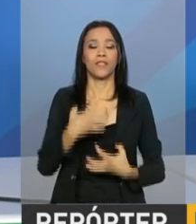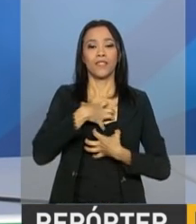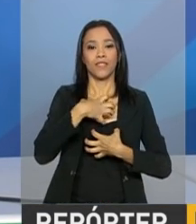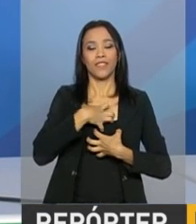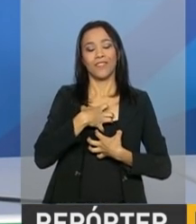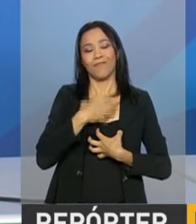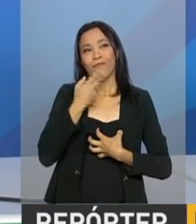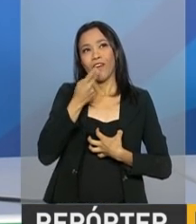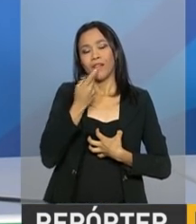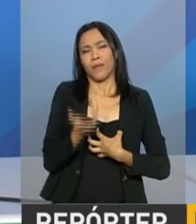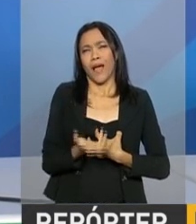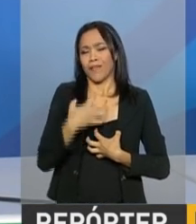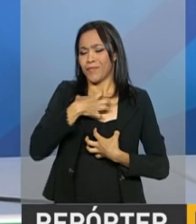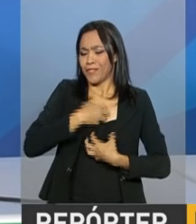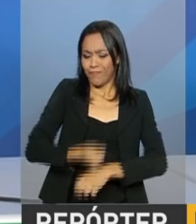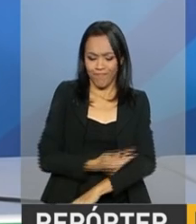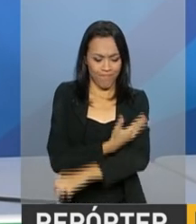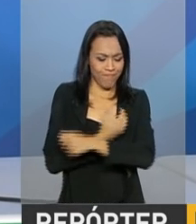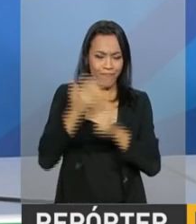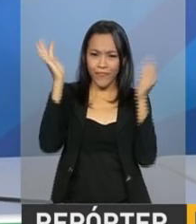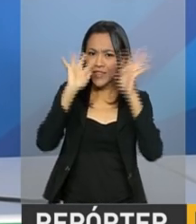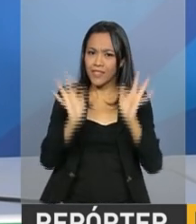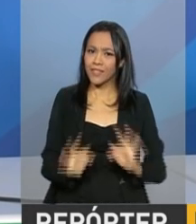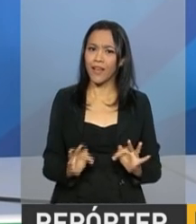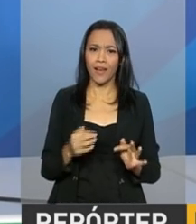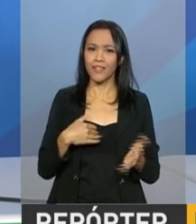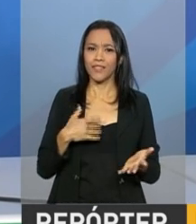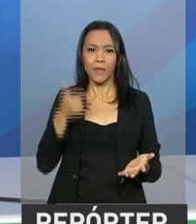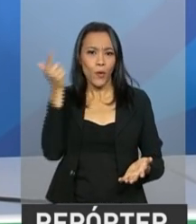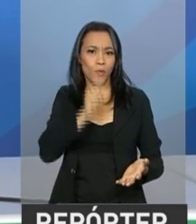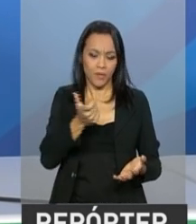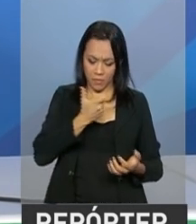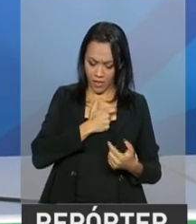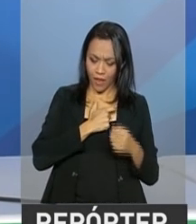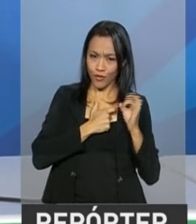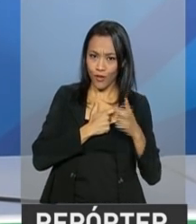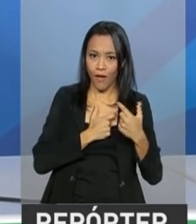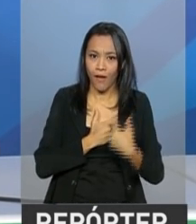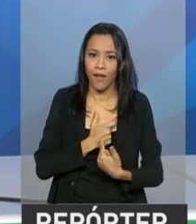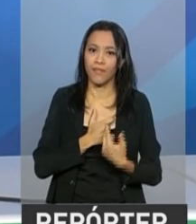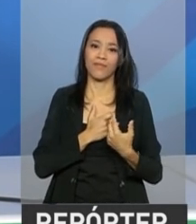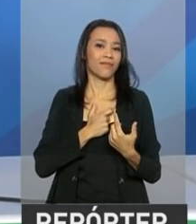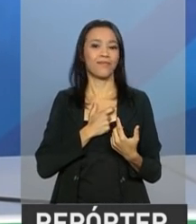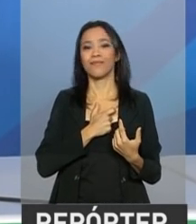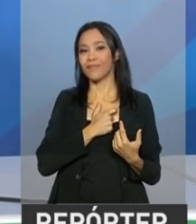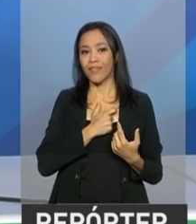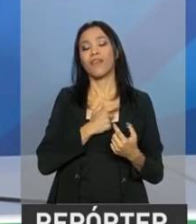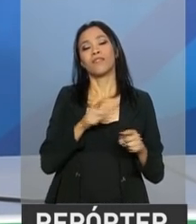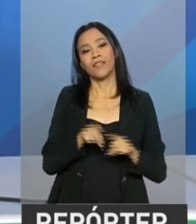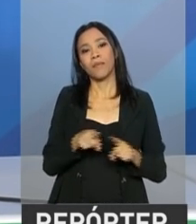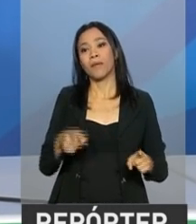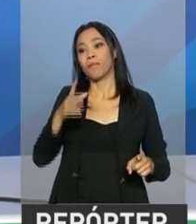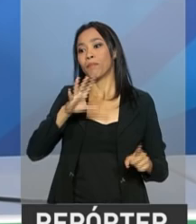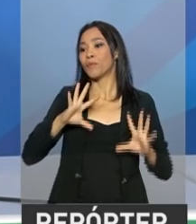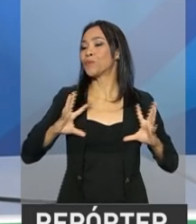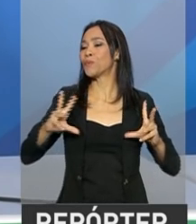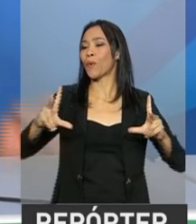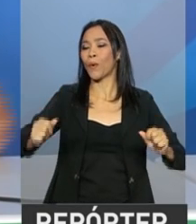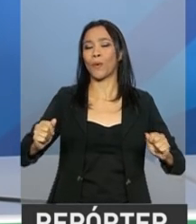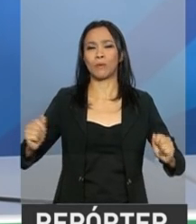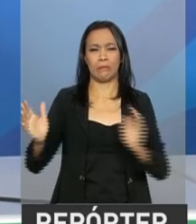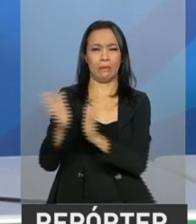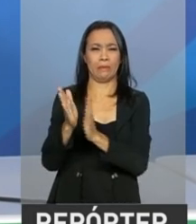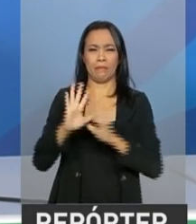numa felicidade imensurável, não só pelo resultado, mas por termos sido todos abraçados pela